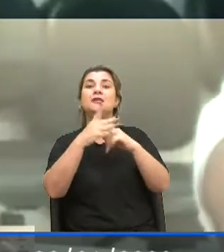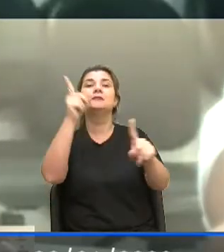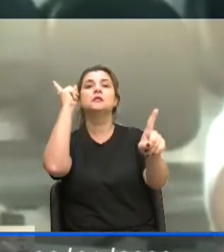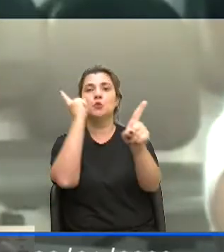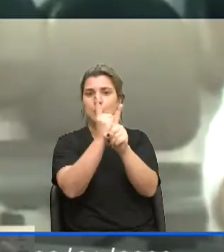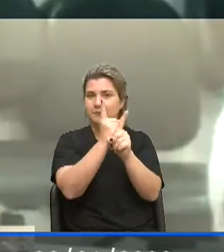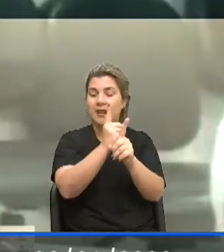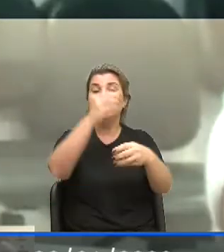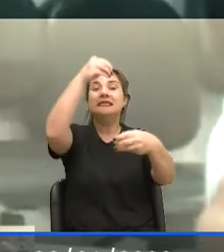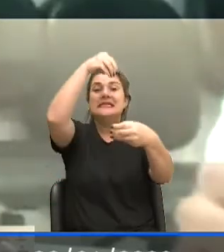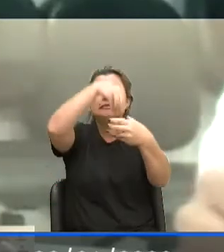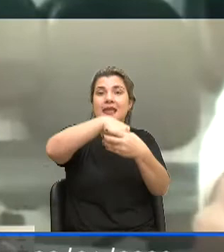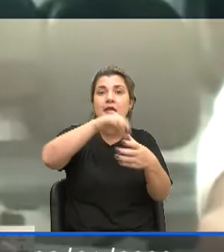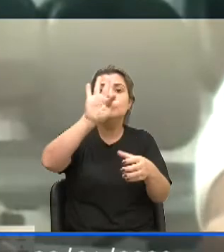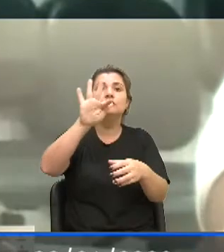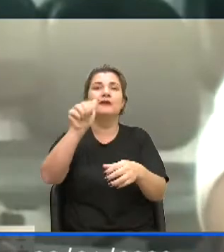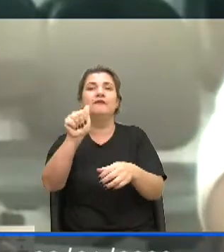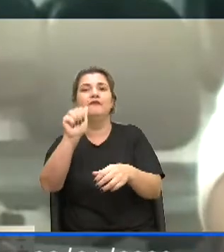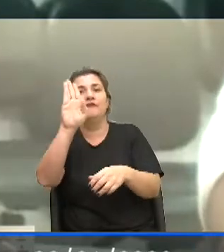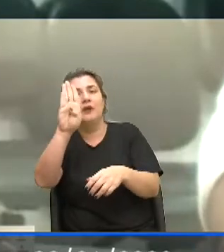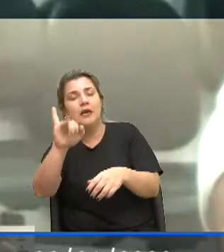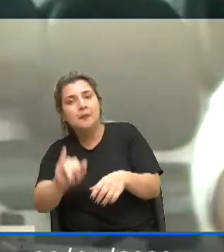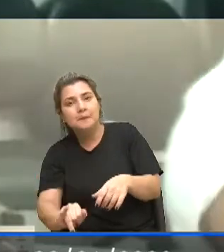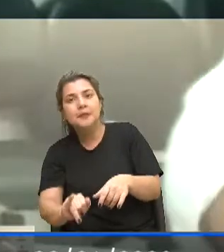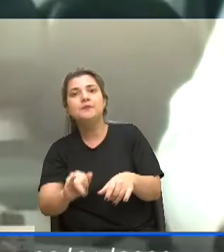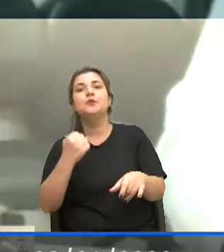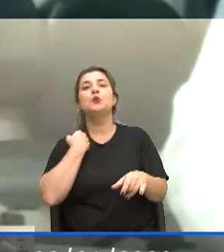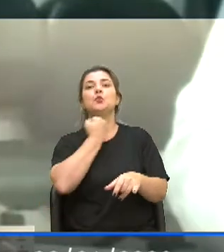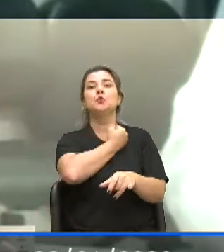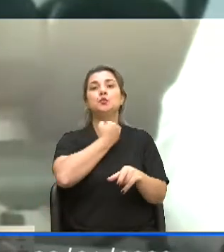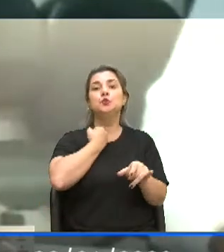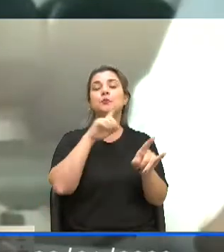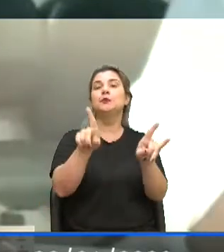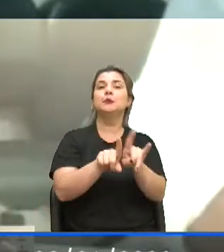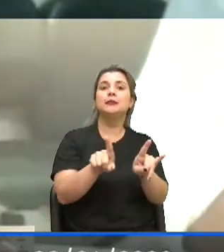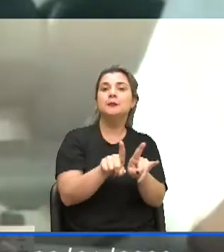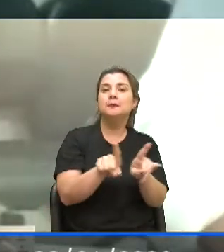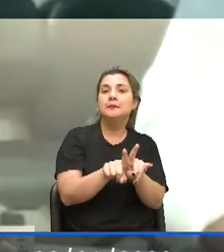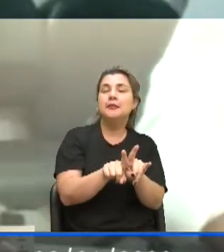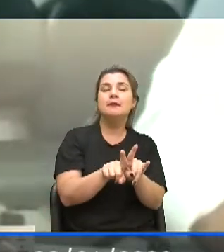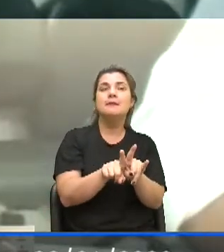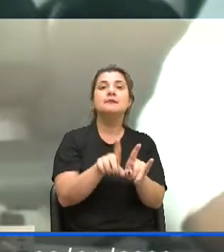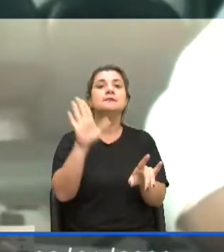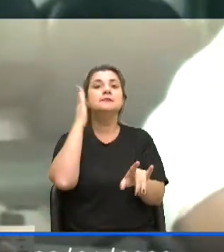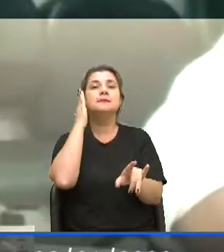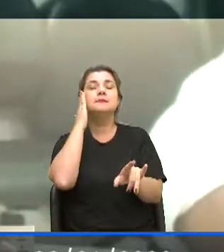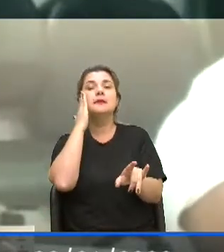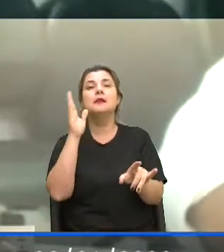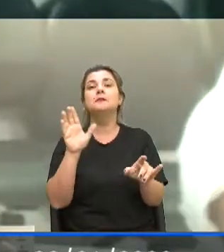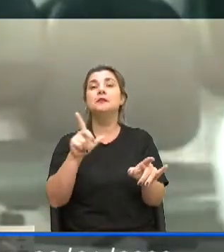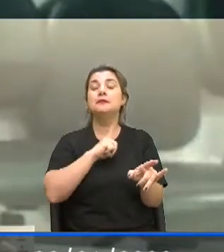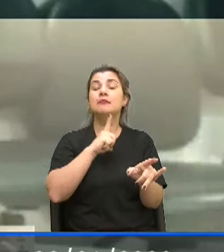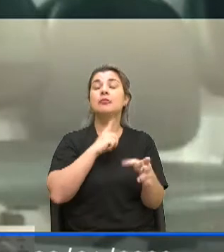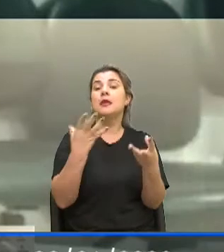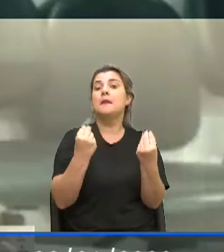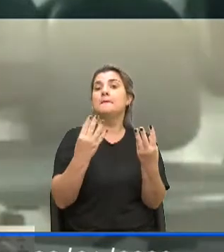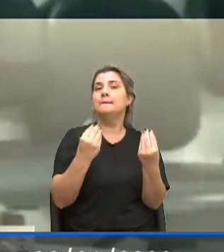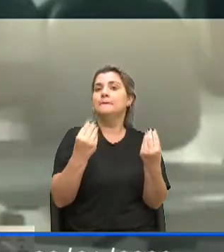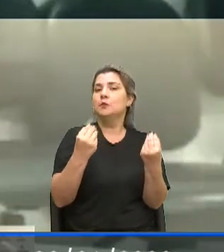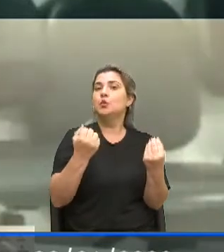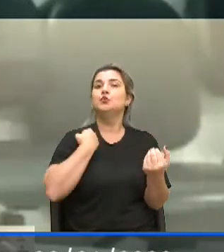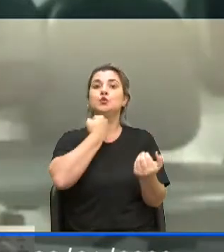da fábrica e dos possíveis contatos. A gente sabe que existem surtos em que a situação, o número